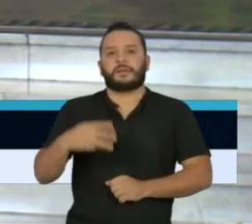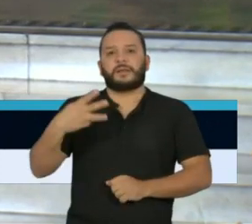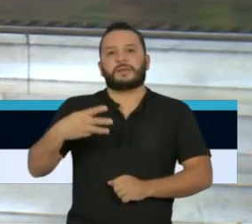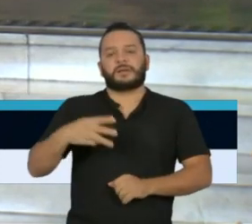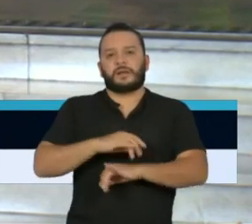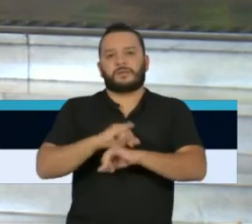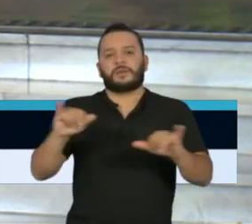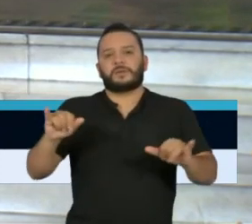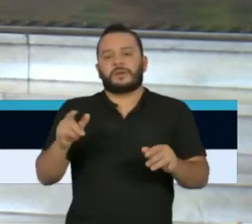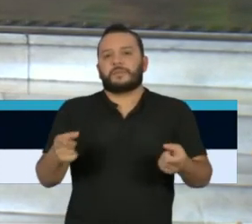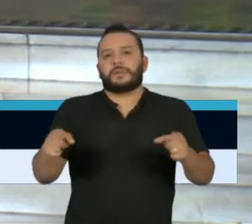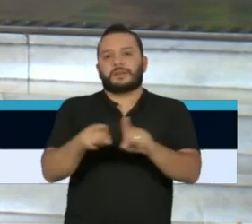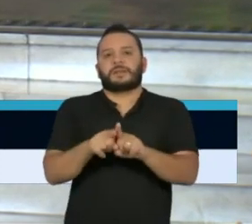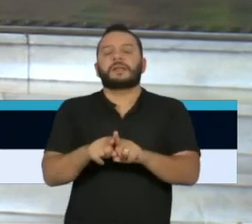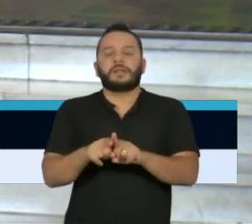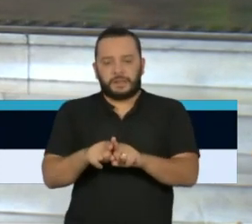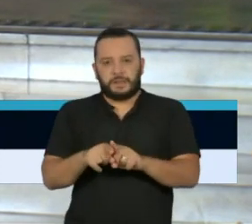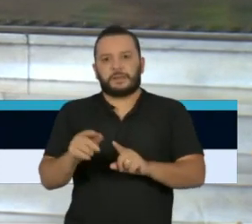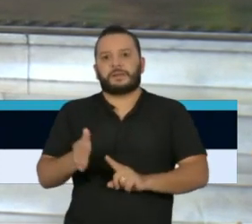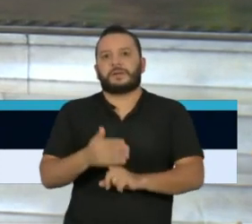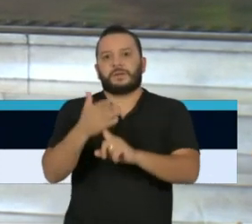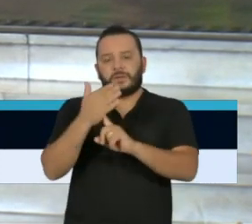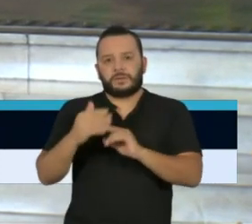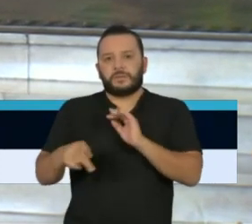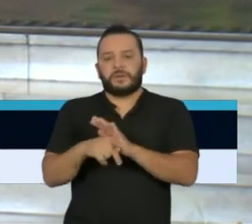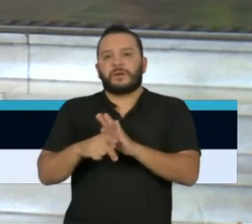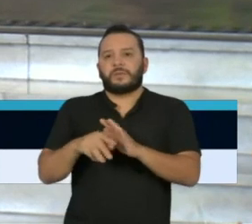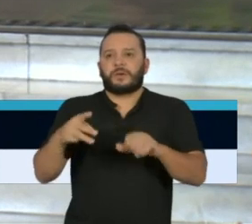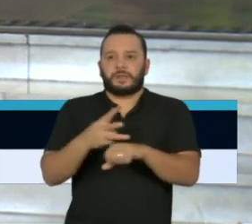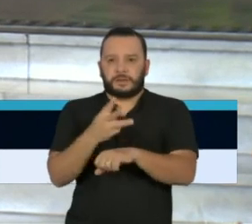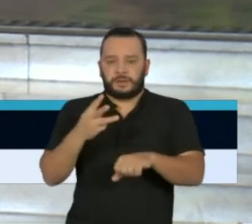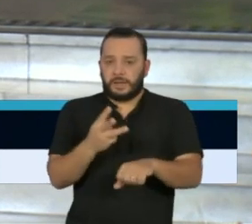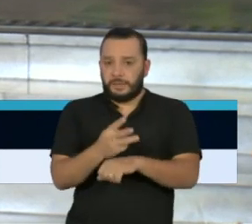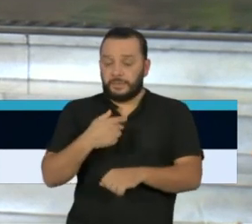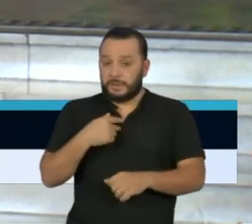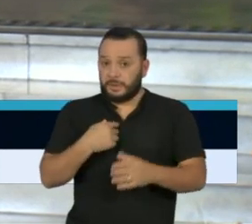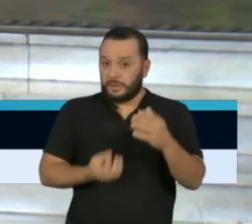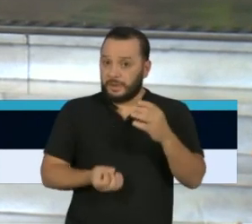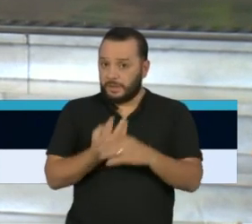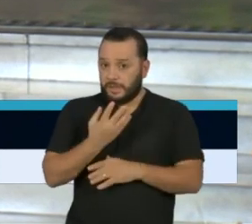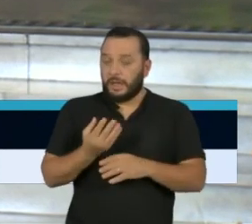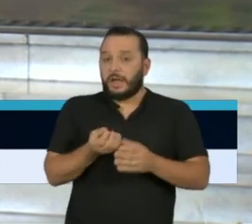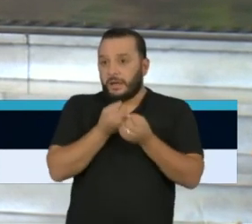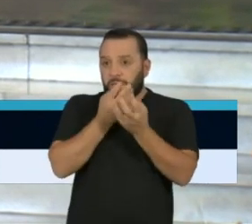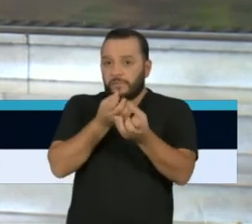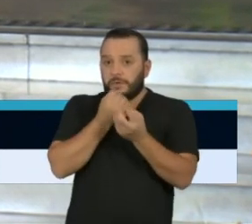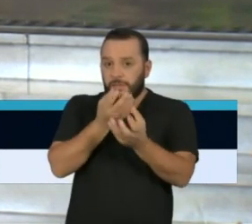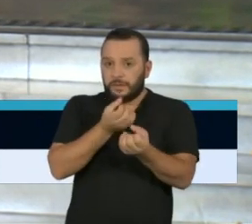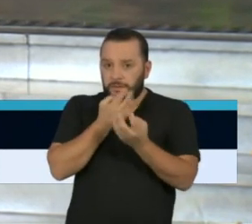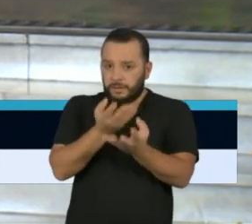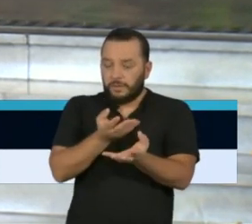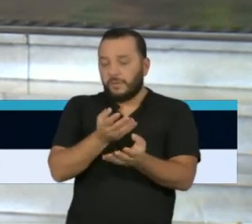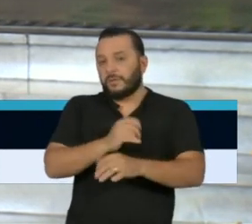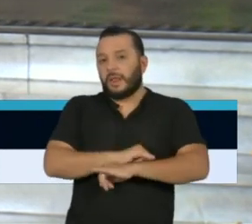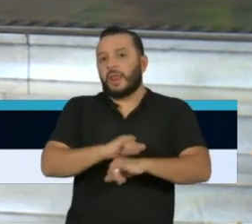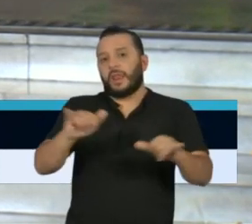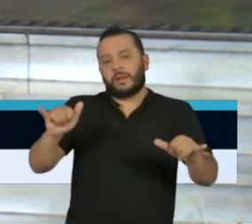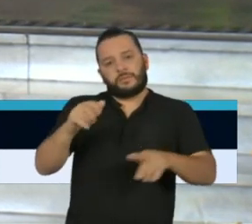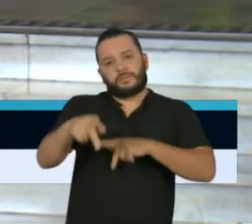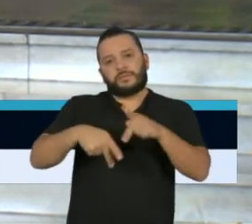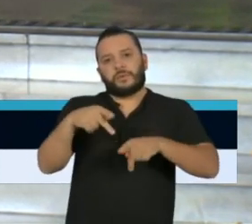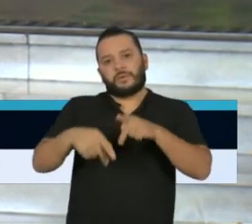também tecnológica com o WhatsApp. Vamos criar mais um canal de informação para os brasileiros de São Paulo. O